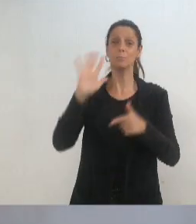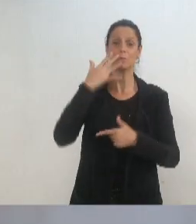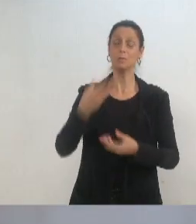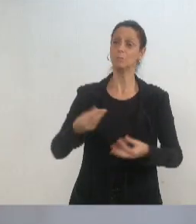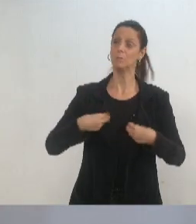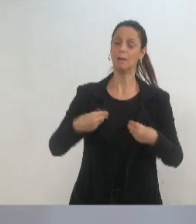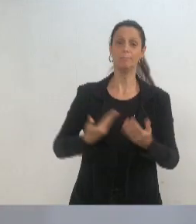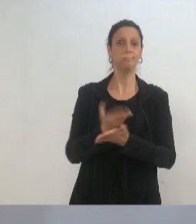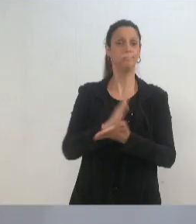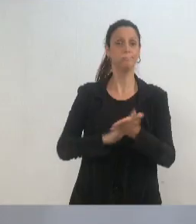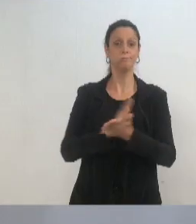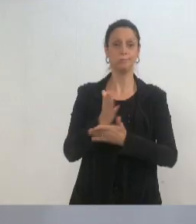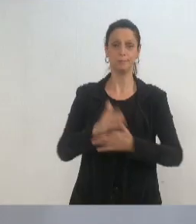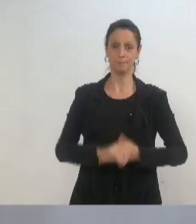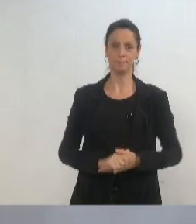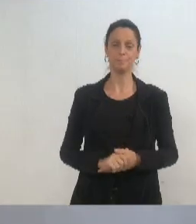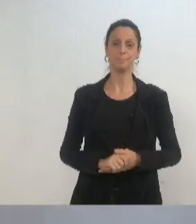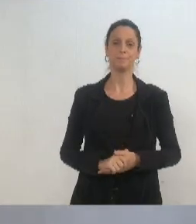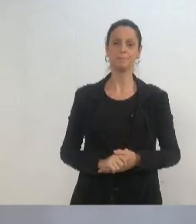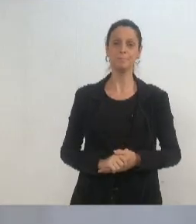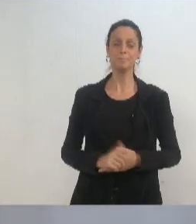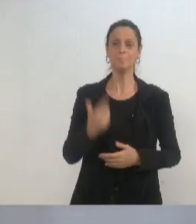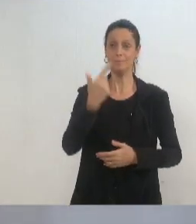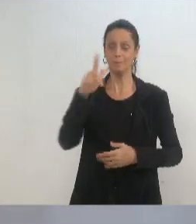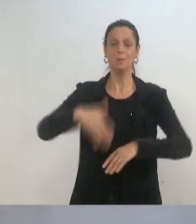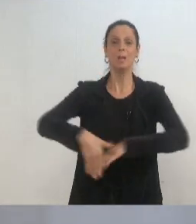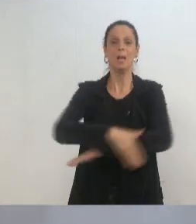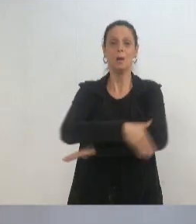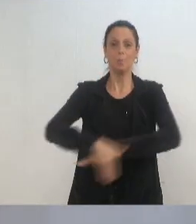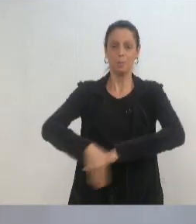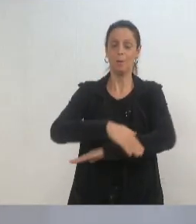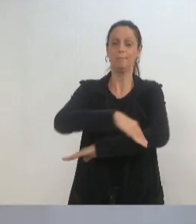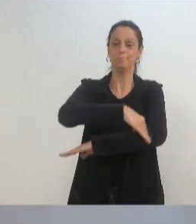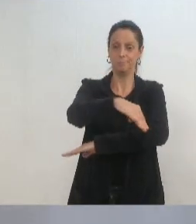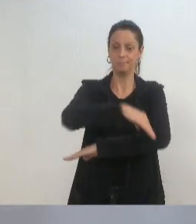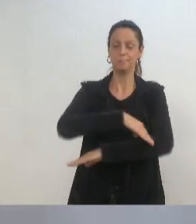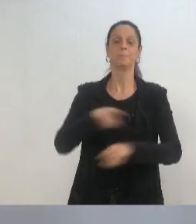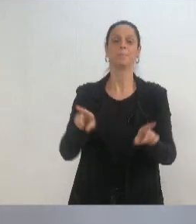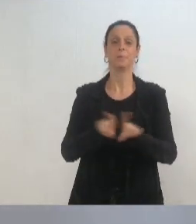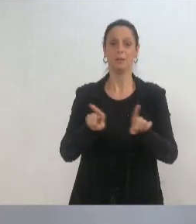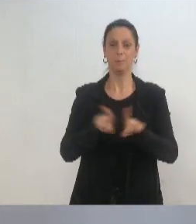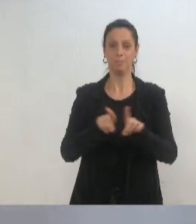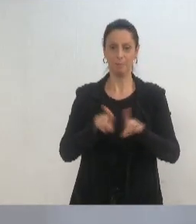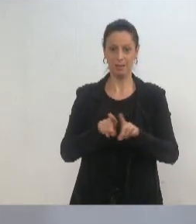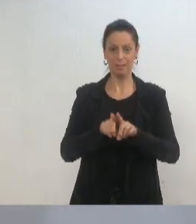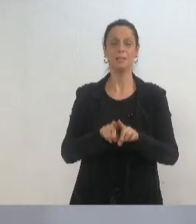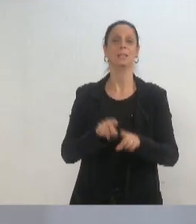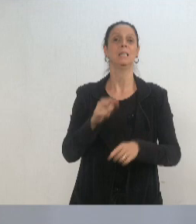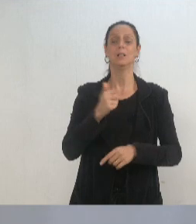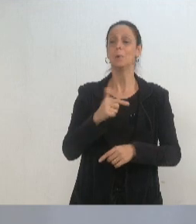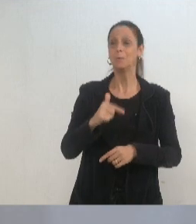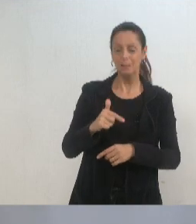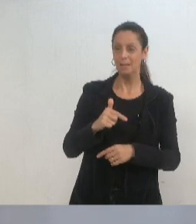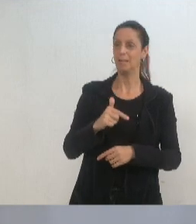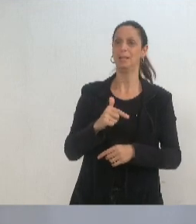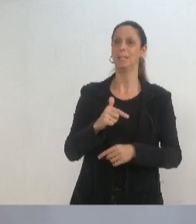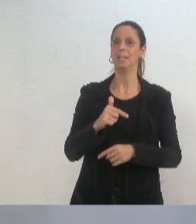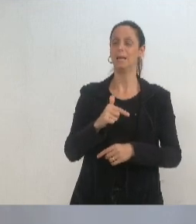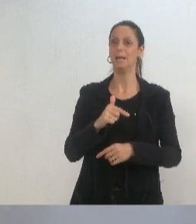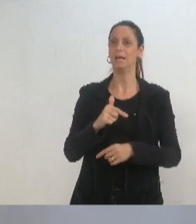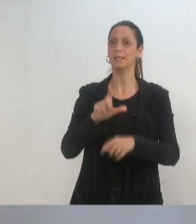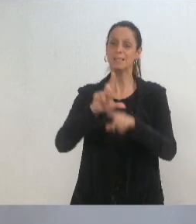Vereador Gilson, isso sem falar nas outras ruas secundárias de Blumenau, que são ruas, geralmente ruas sem saída, subindo os morros da